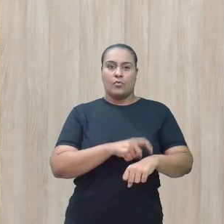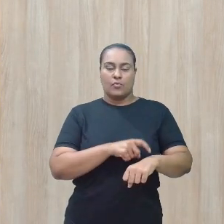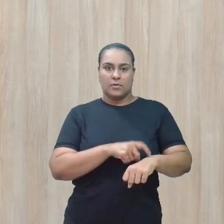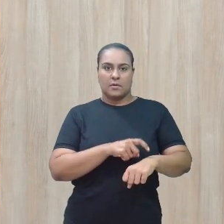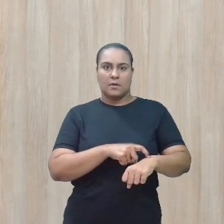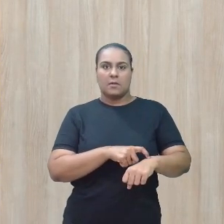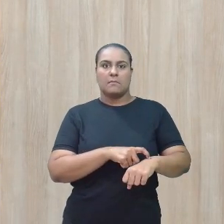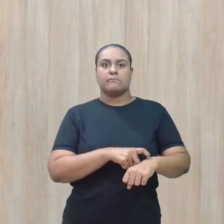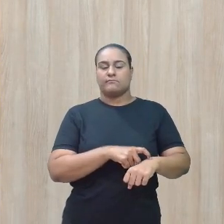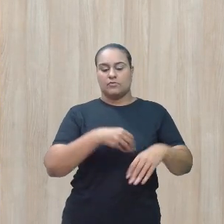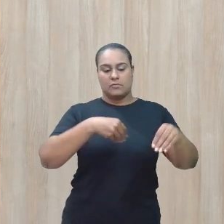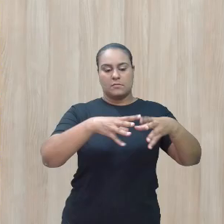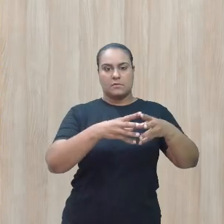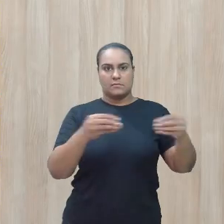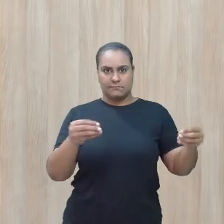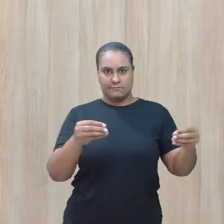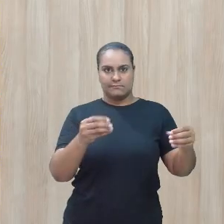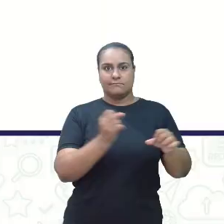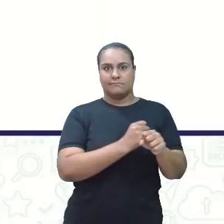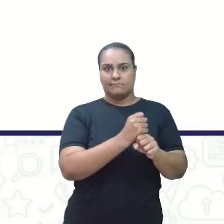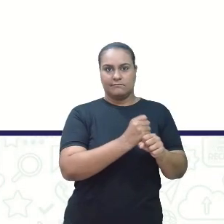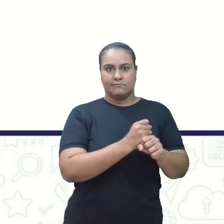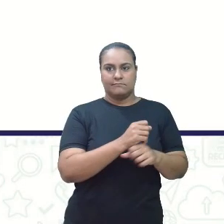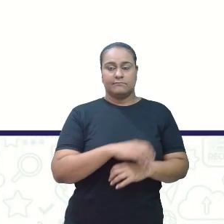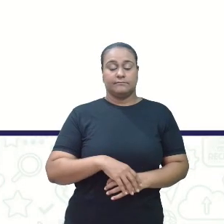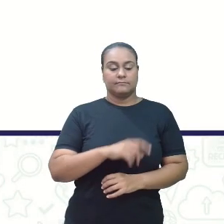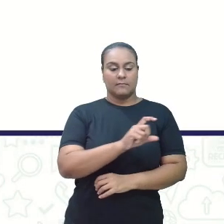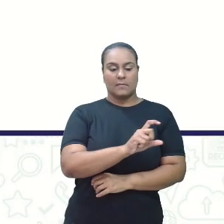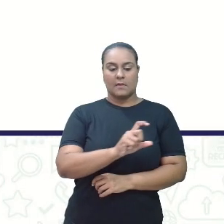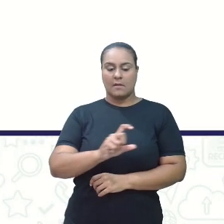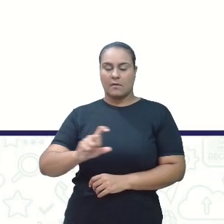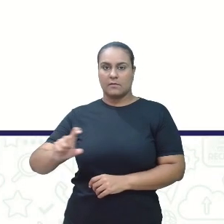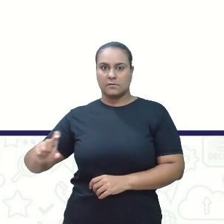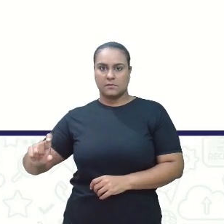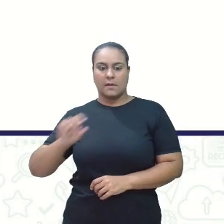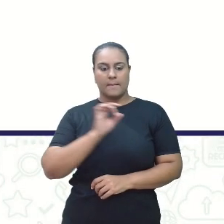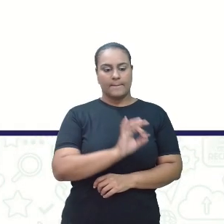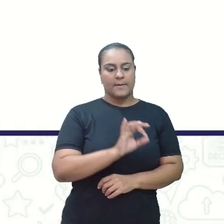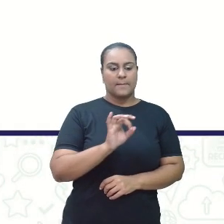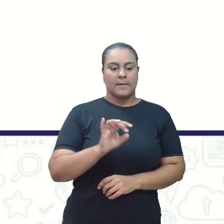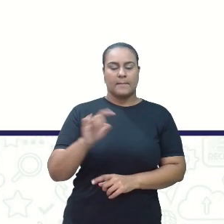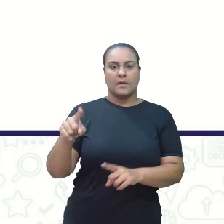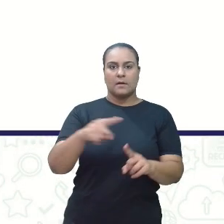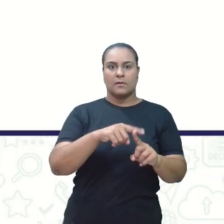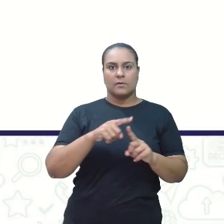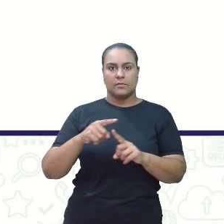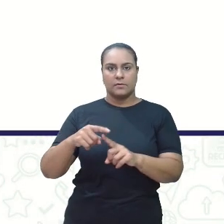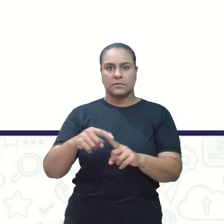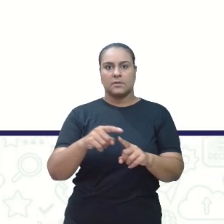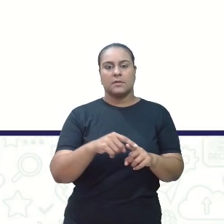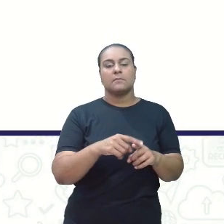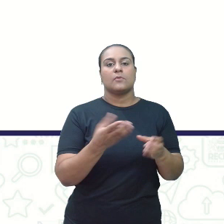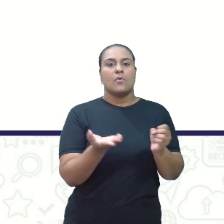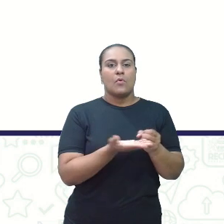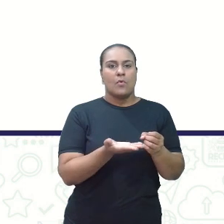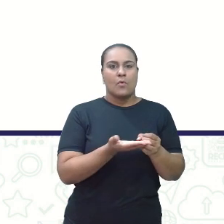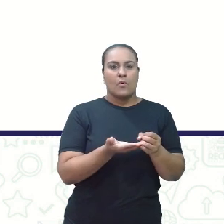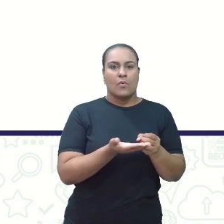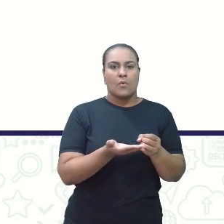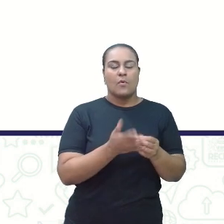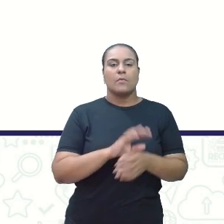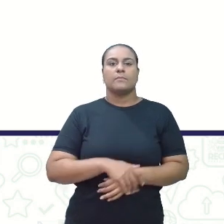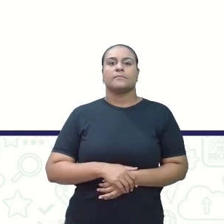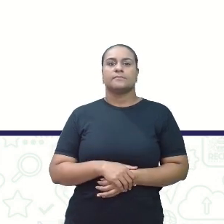essa decomposição em anos. Aqui na horizontal ele coloca cada tipo de elemento, um copo de isopor, uma lata